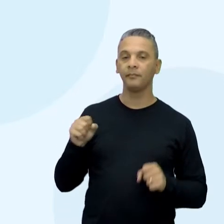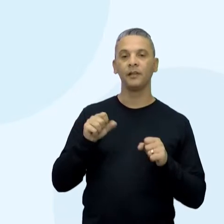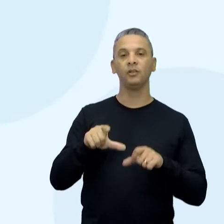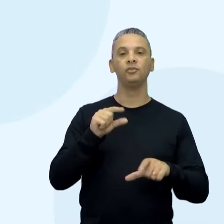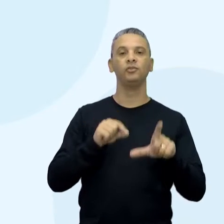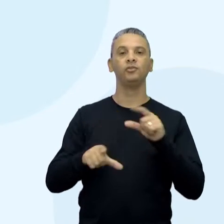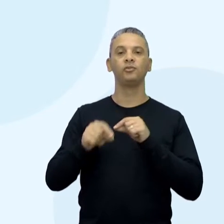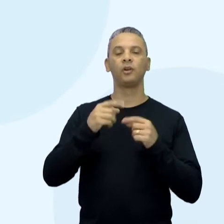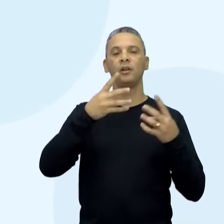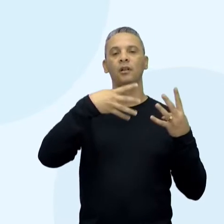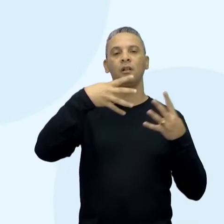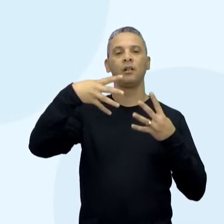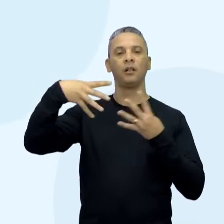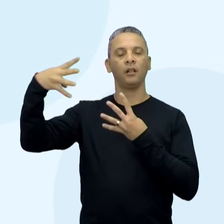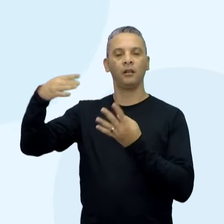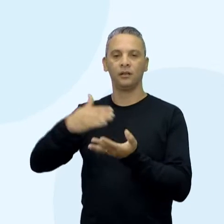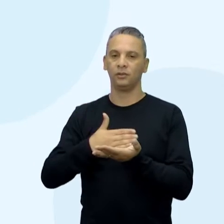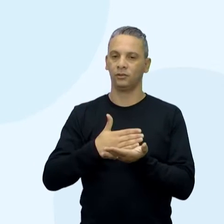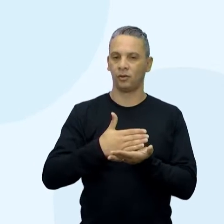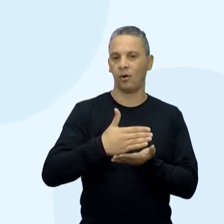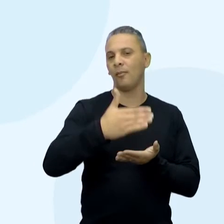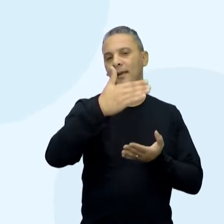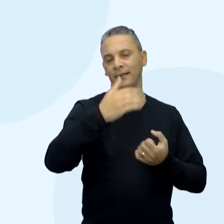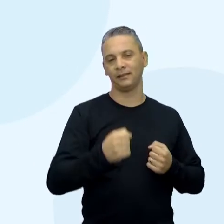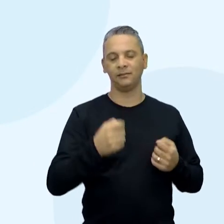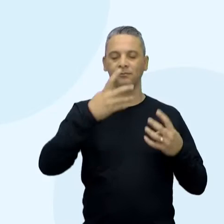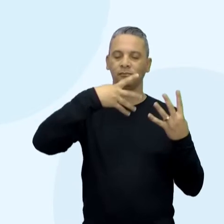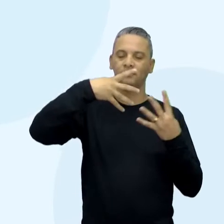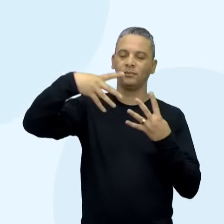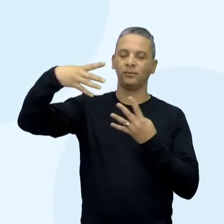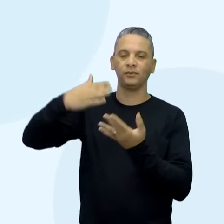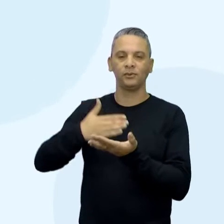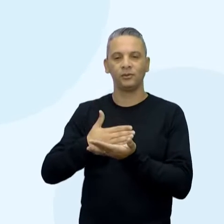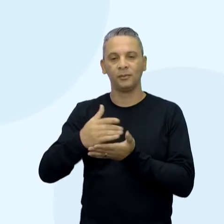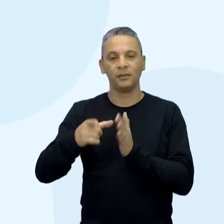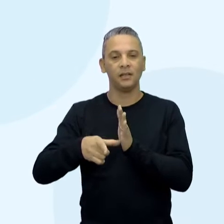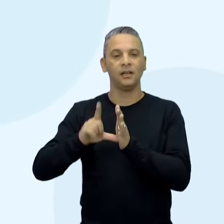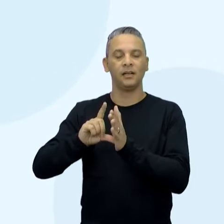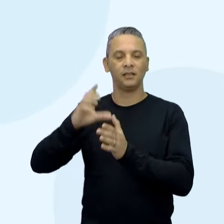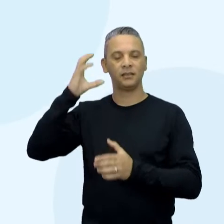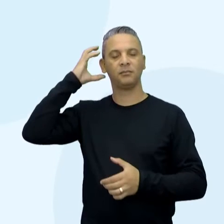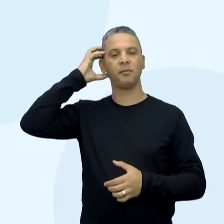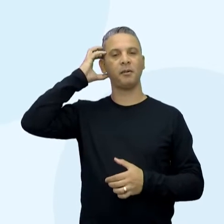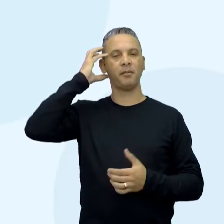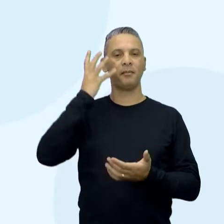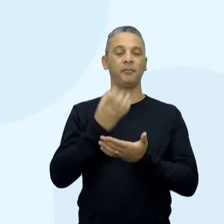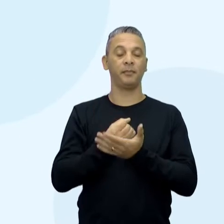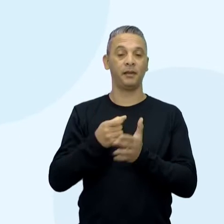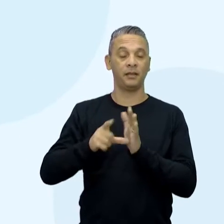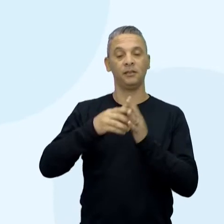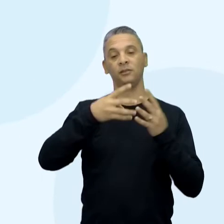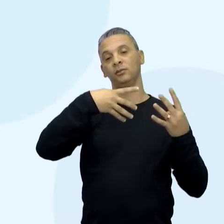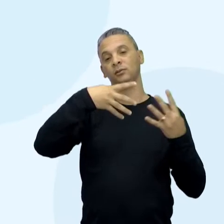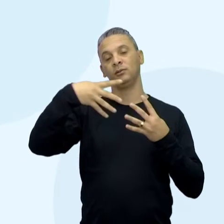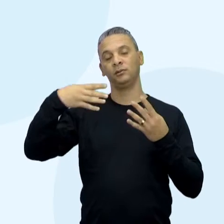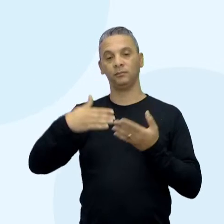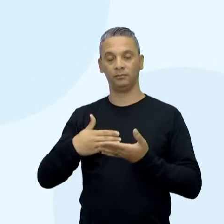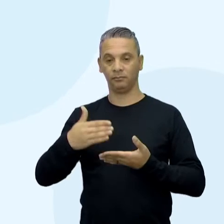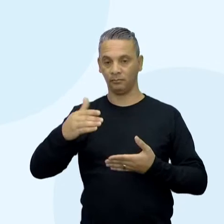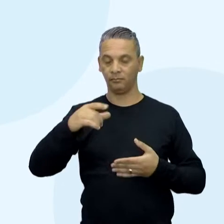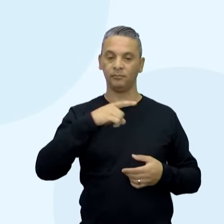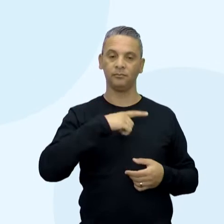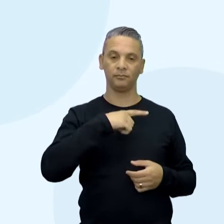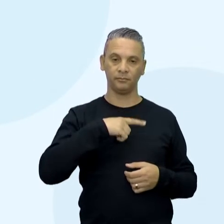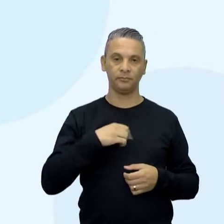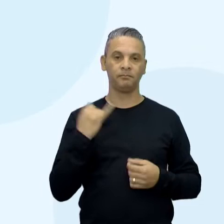Depois a gente vai ter uma vinheta de abertura, aquela musiquinha que aparece antes do podcast começar ou antes do vídeo começar, né? Que a